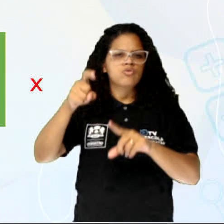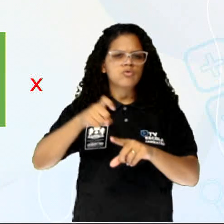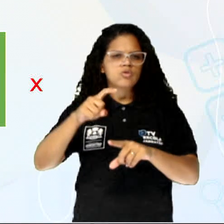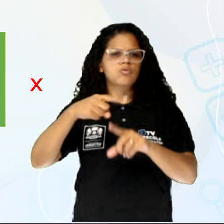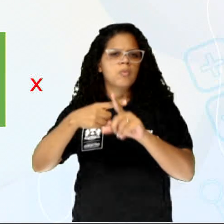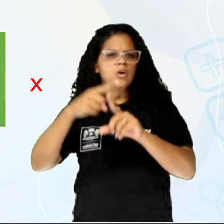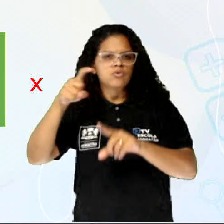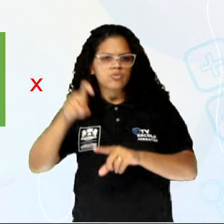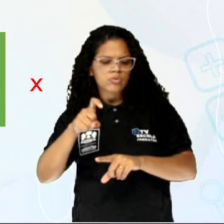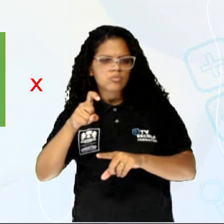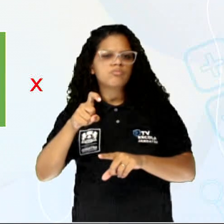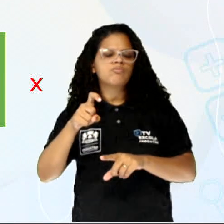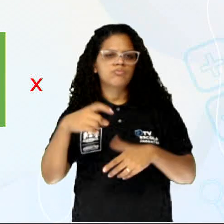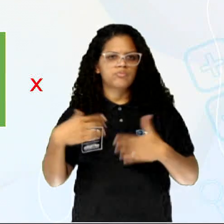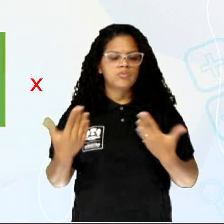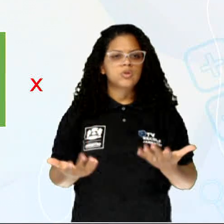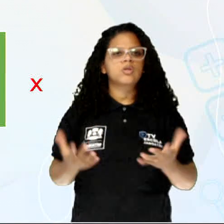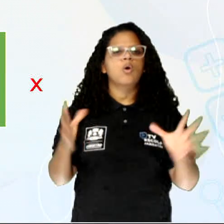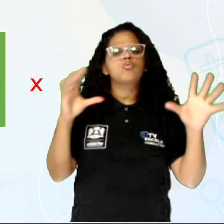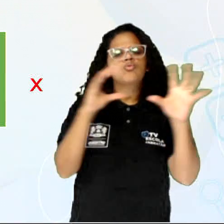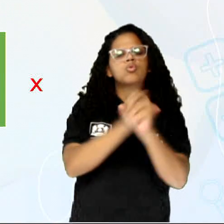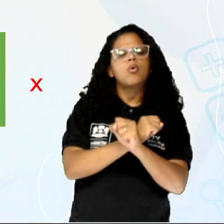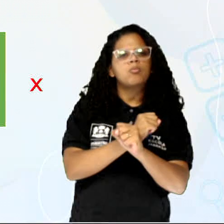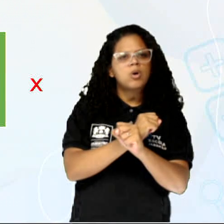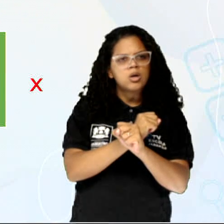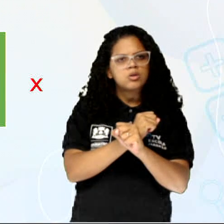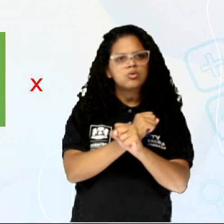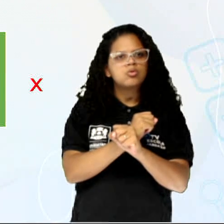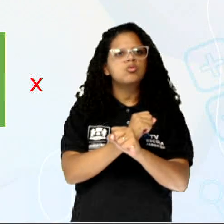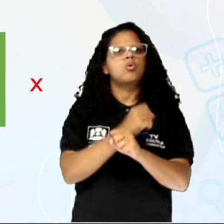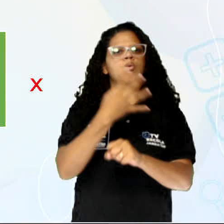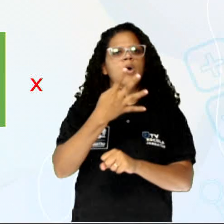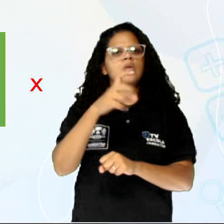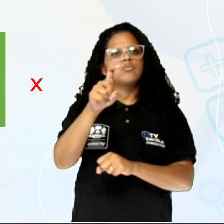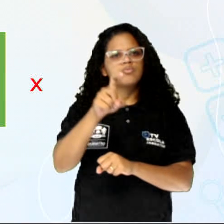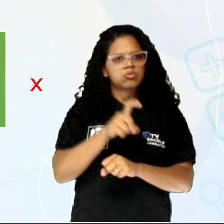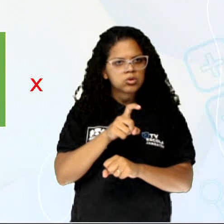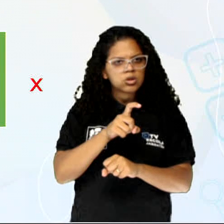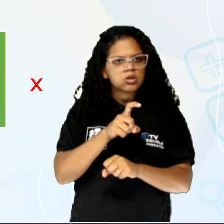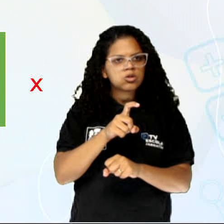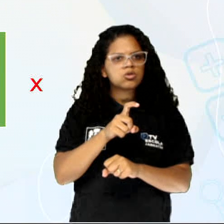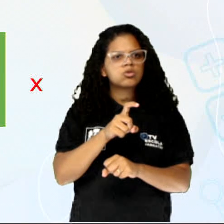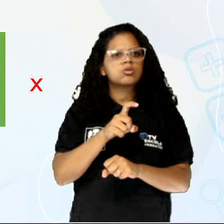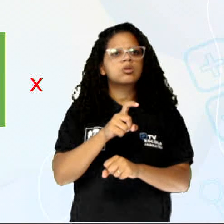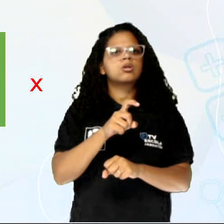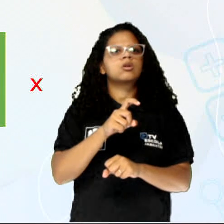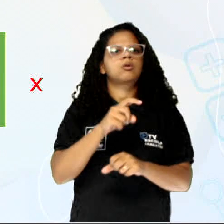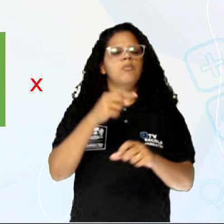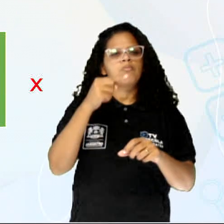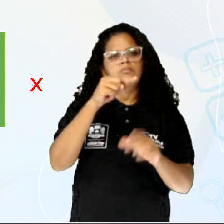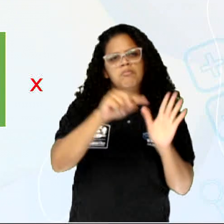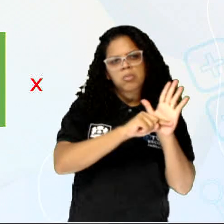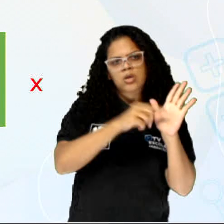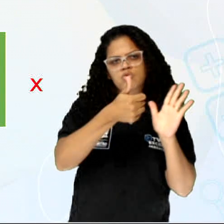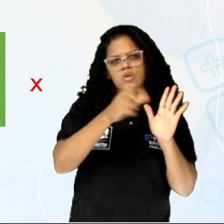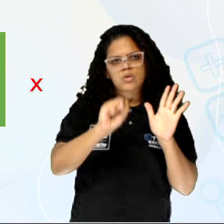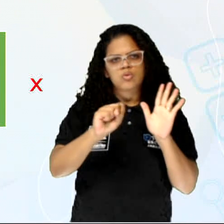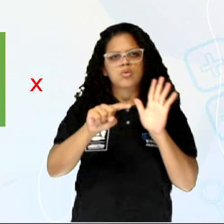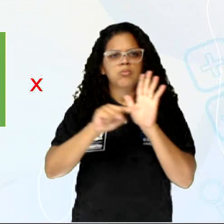x. Então, vamos somar. X mais x mais x mais x é 4x. Menos 18 menos 18 é menos